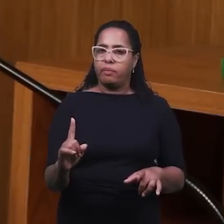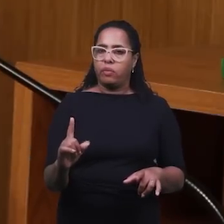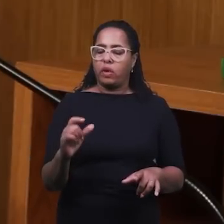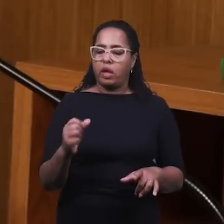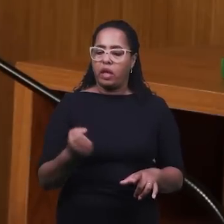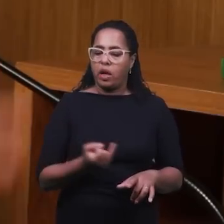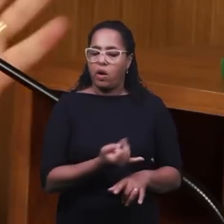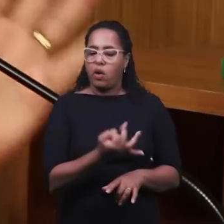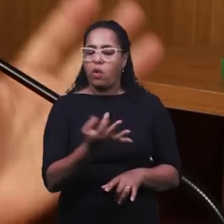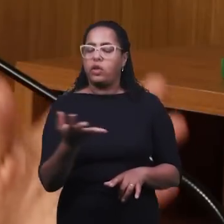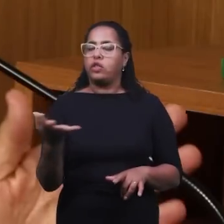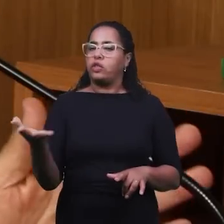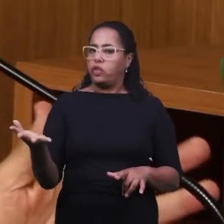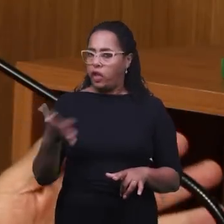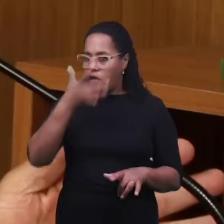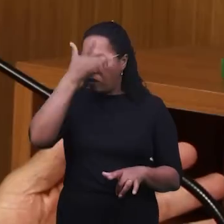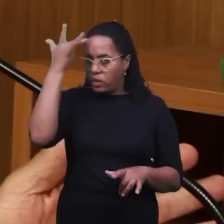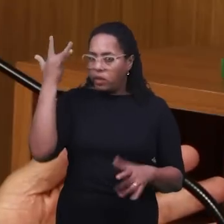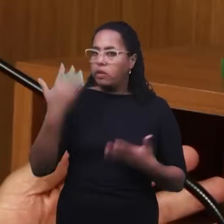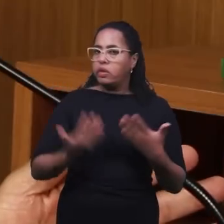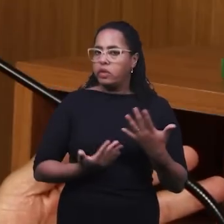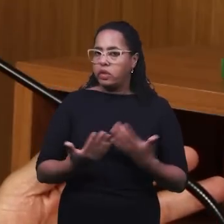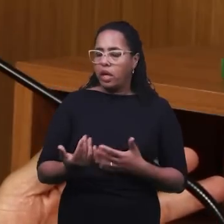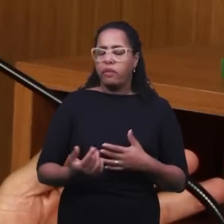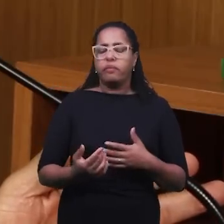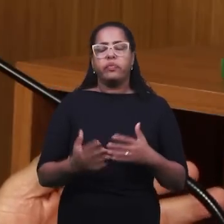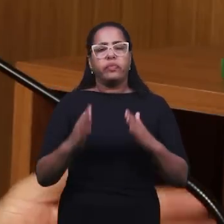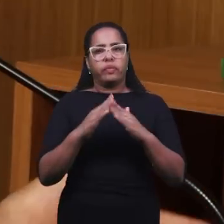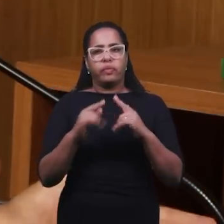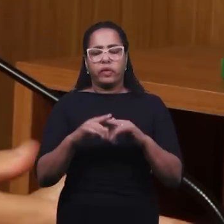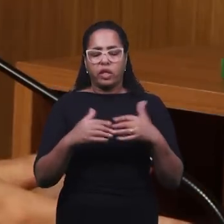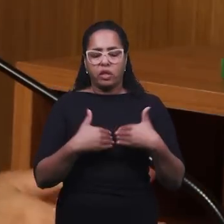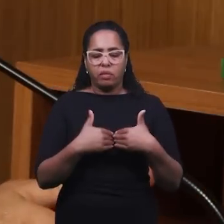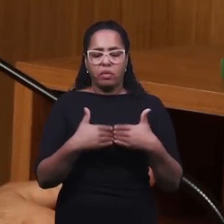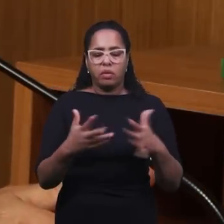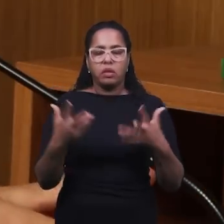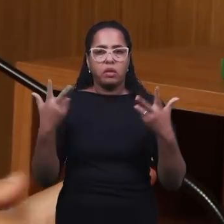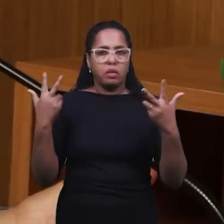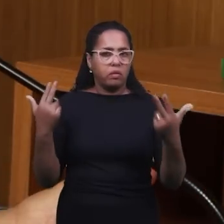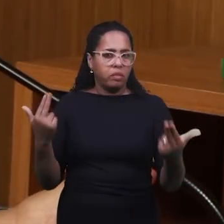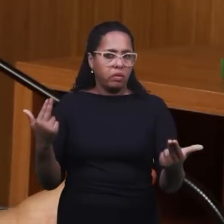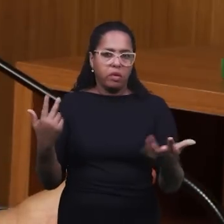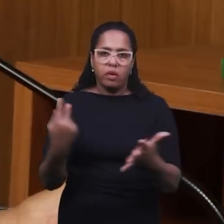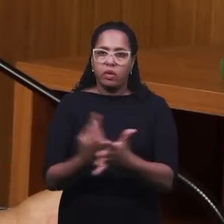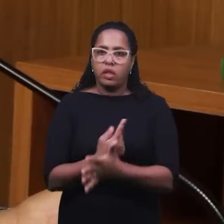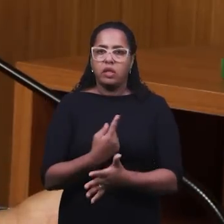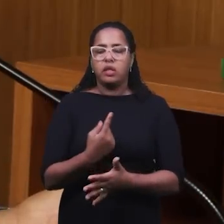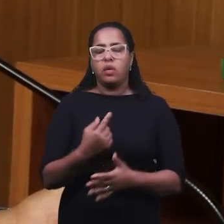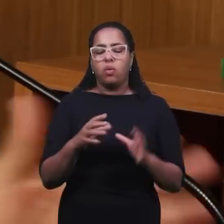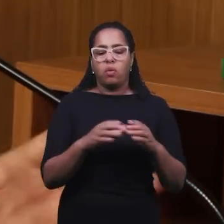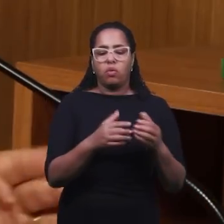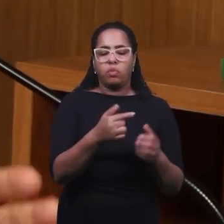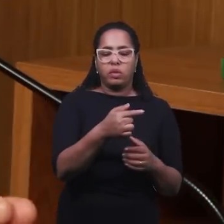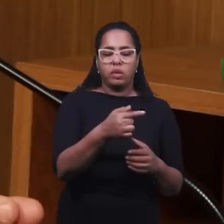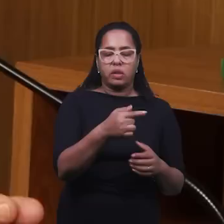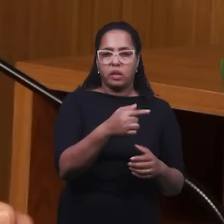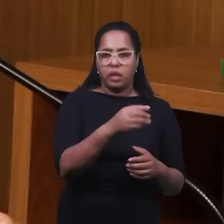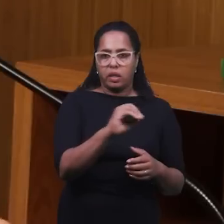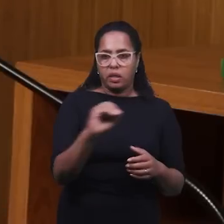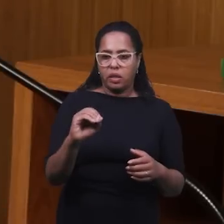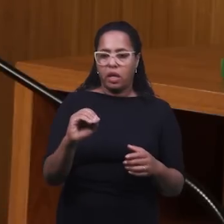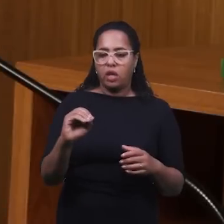às vezes chega num lugar que o pastor não teve condição de chegar